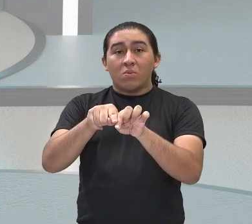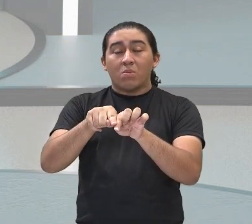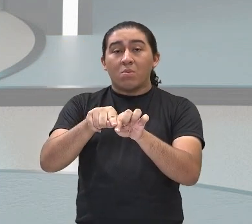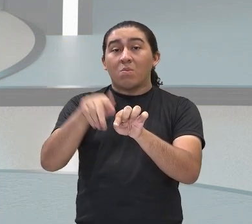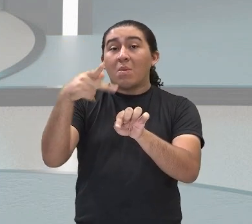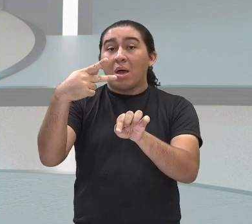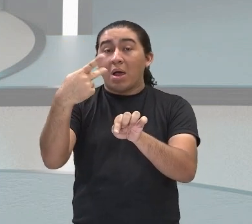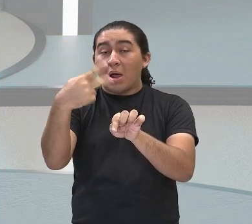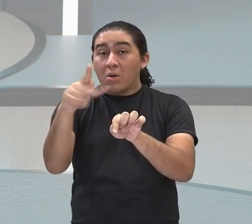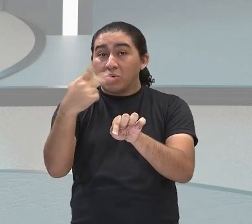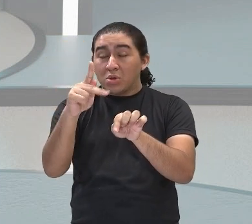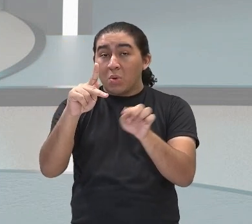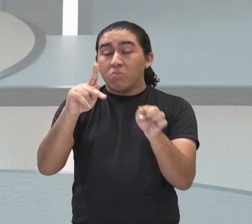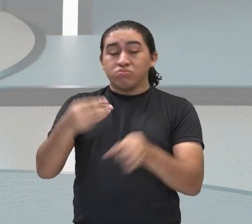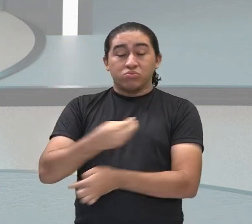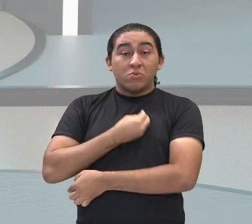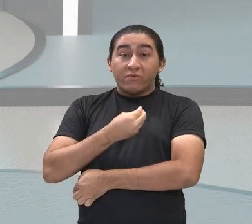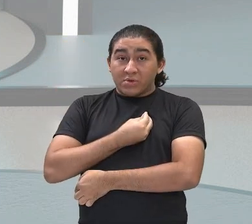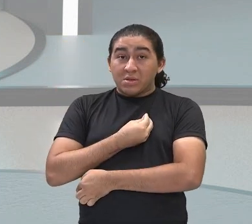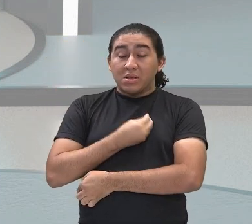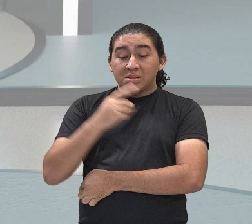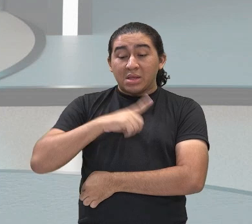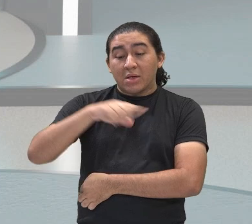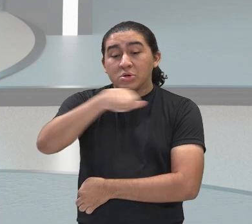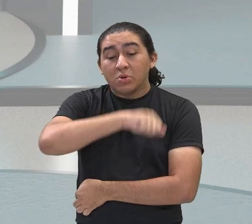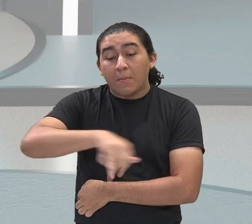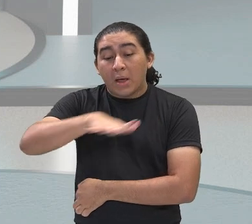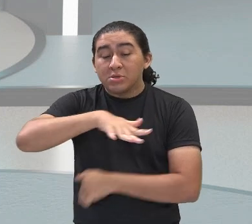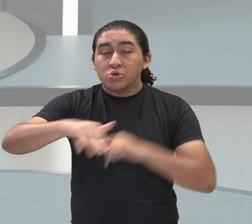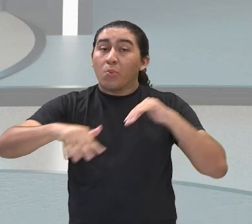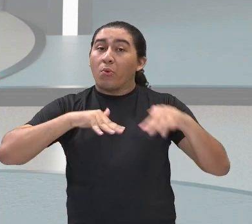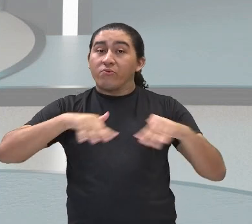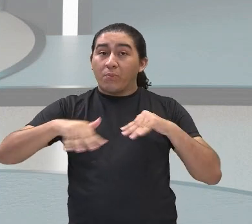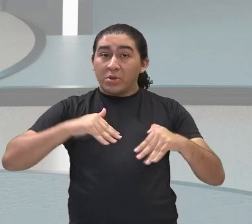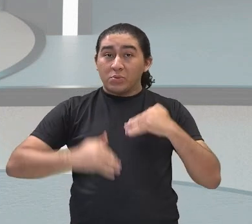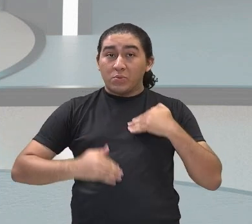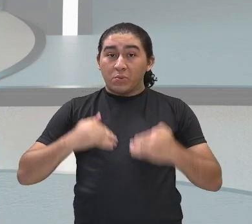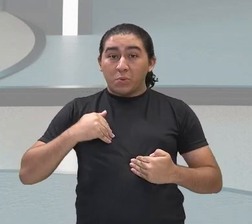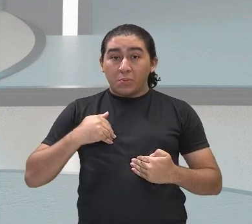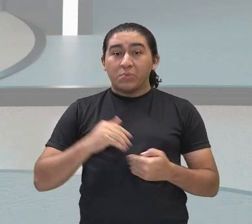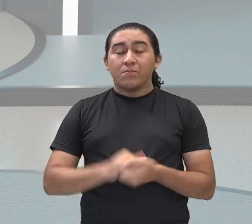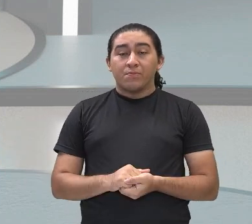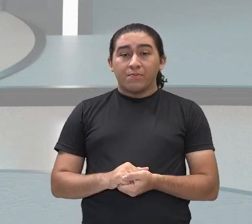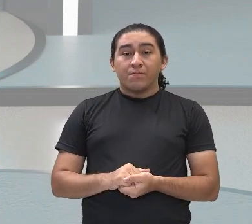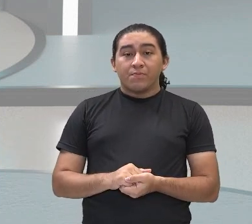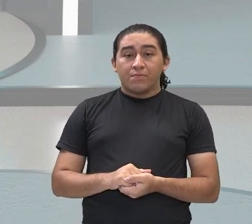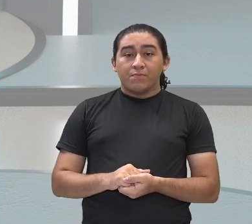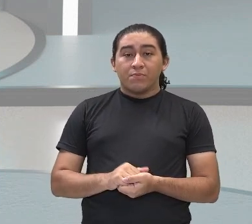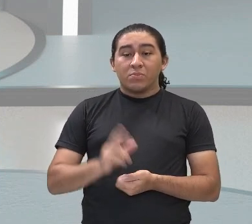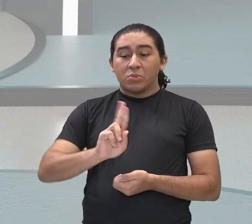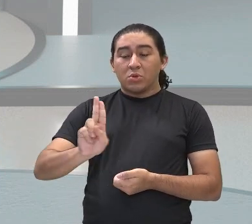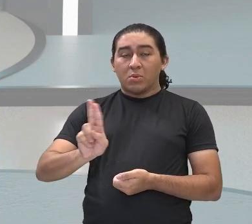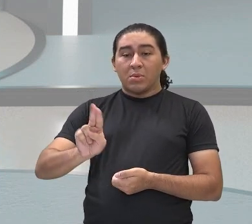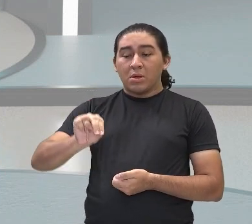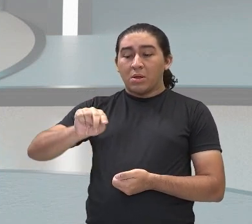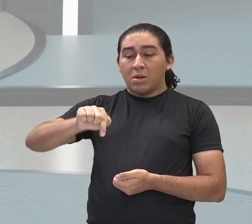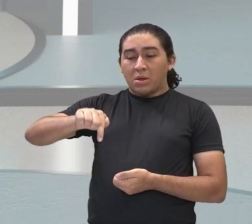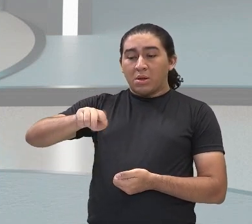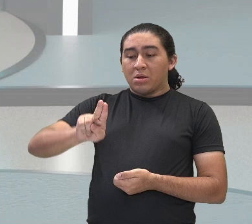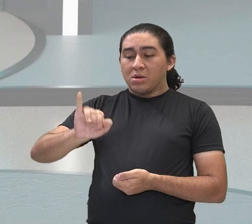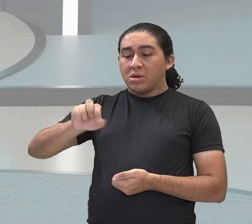É aquilo que você tem de espaço para se movimentar. Isso a gente vai chamar de quinesfera